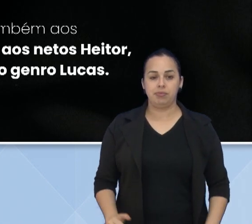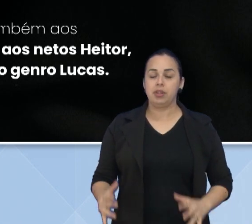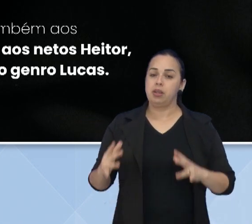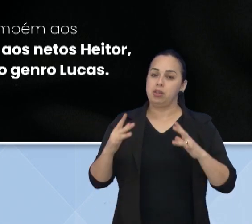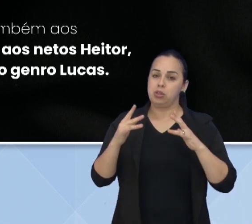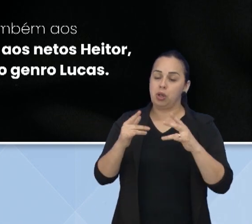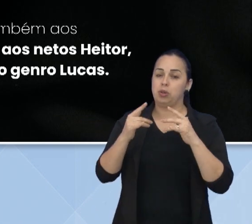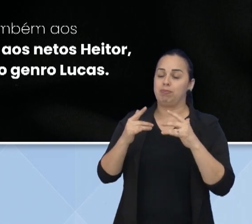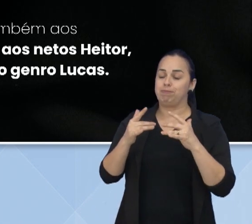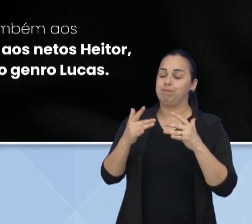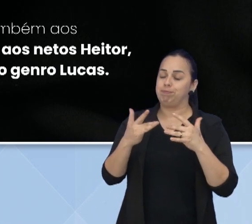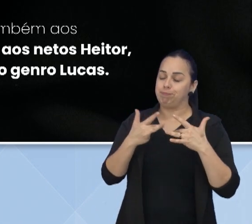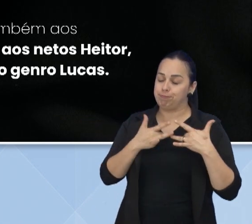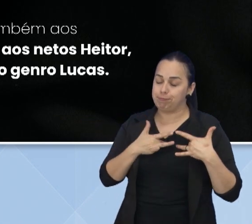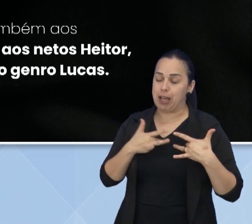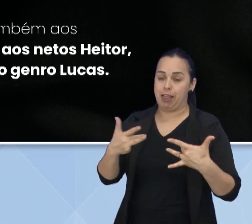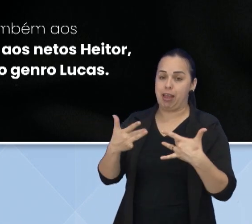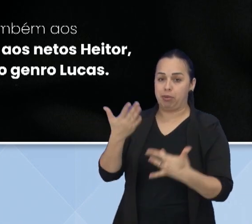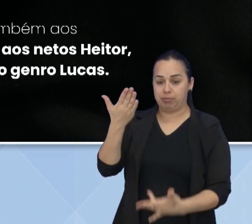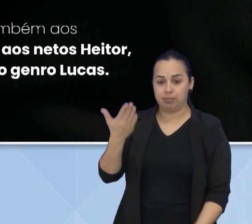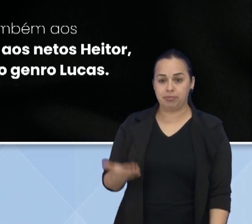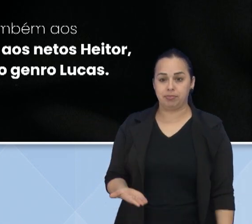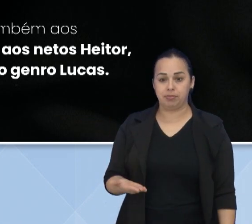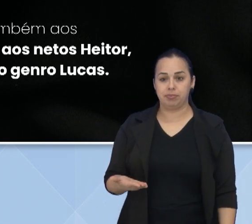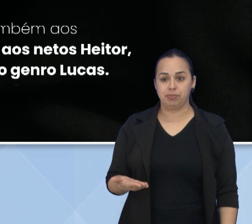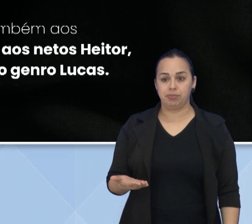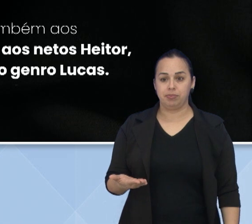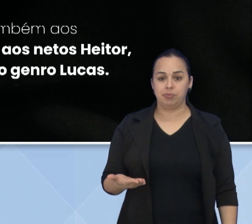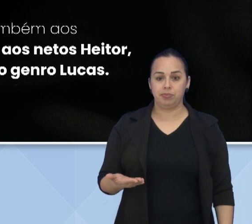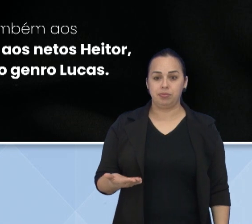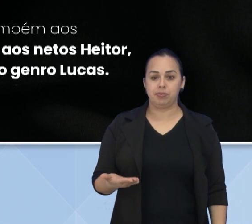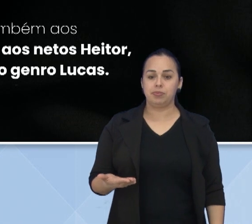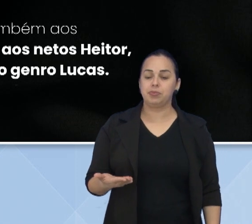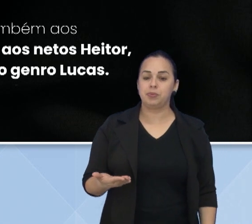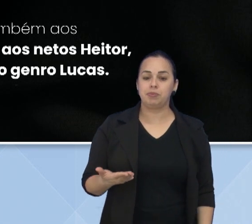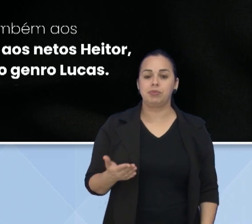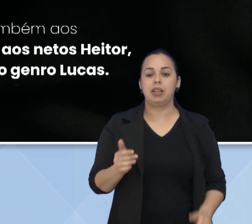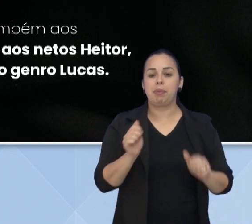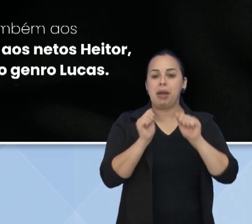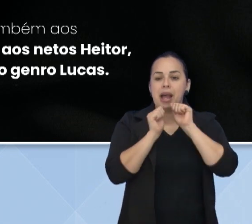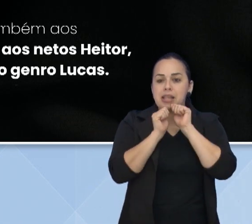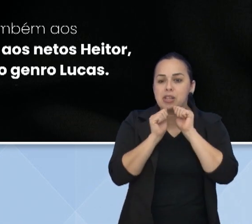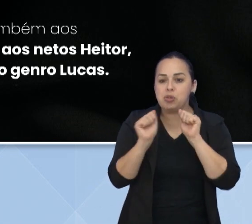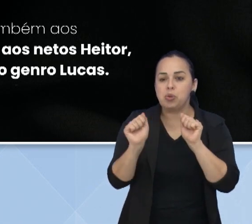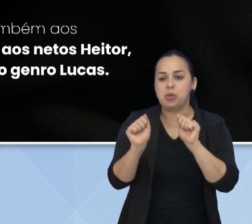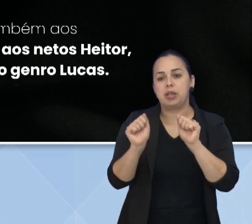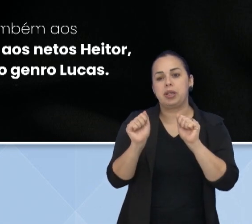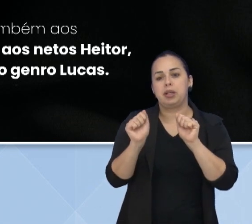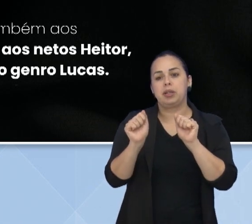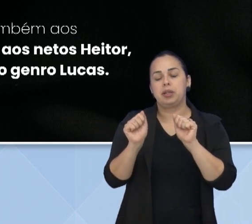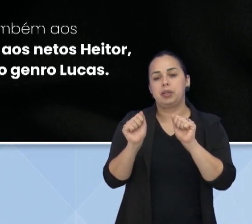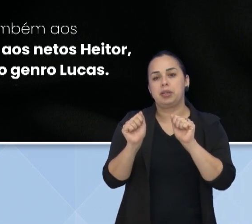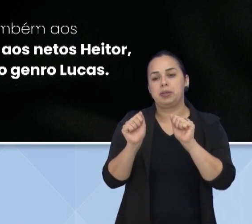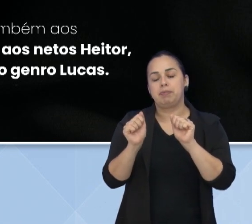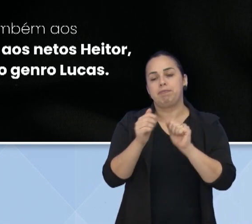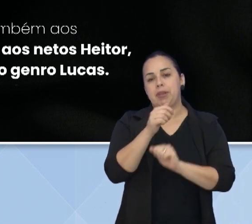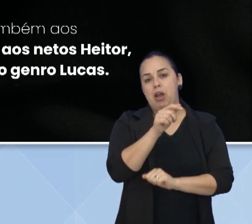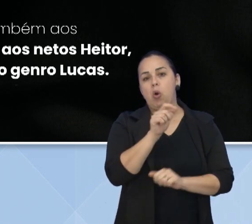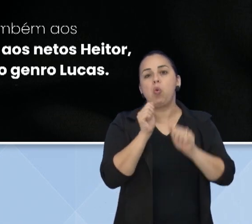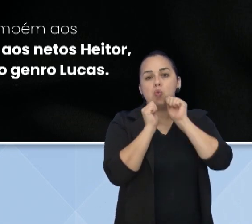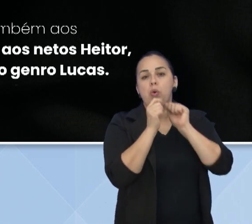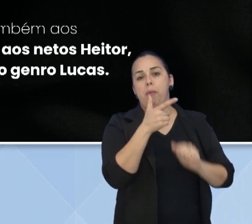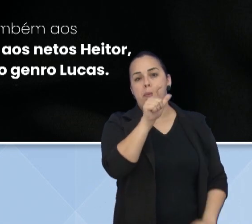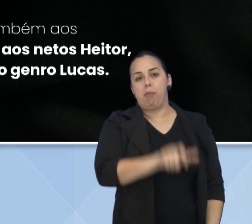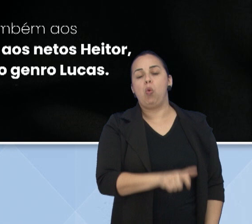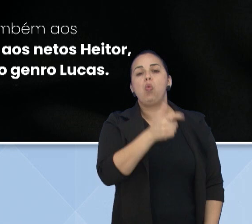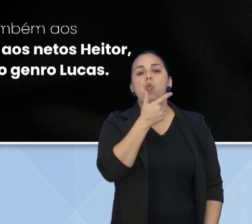a minha solidariedade ao Marcão, da nossa assessoria, que era cunhado do